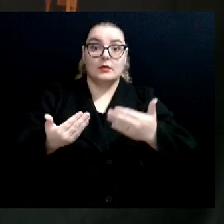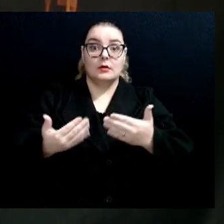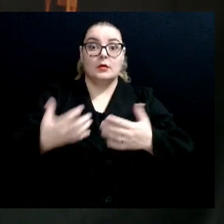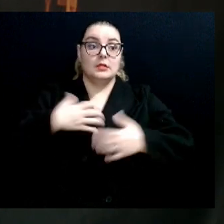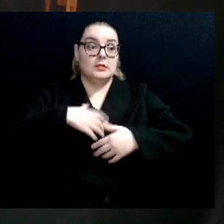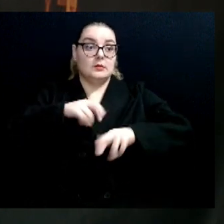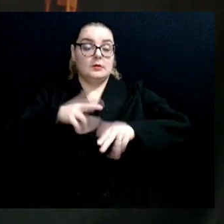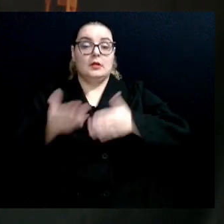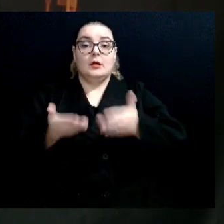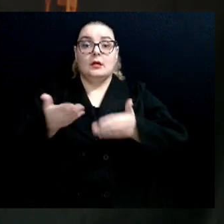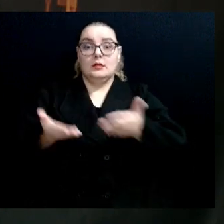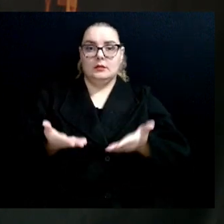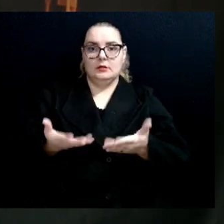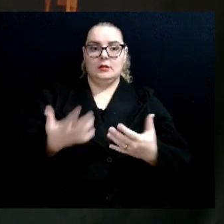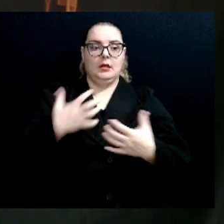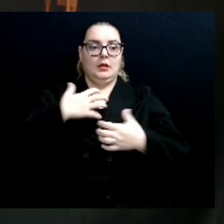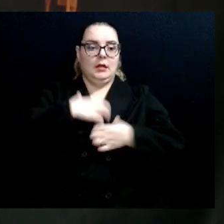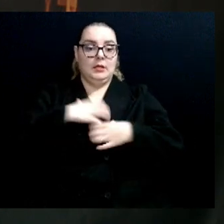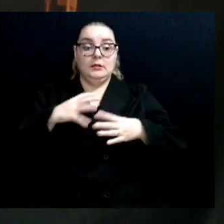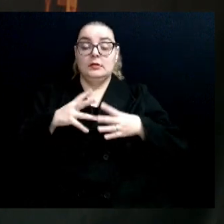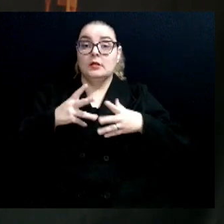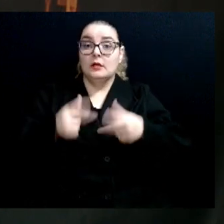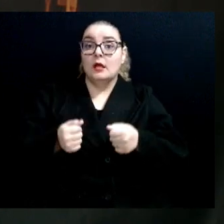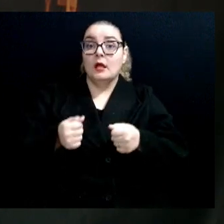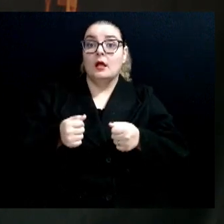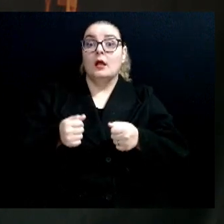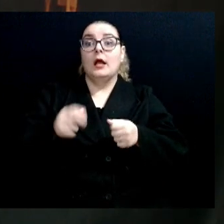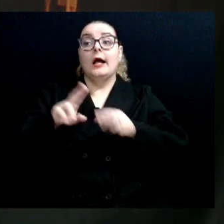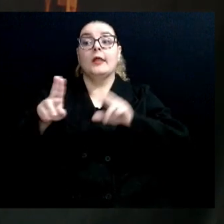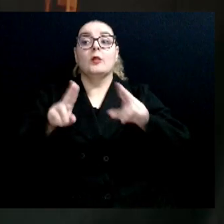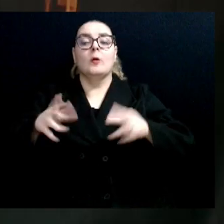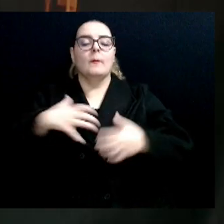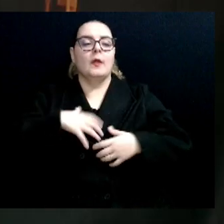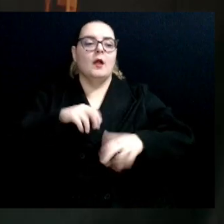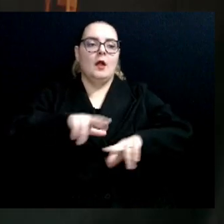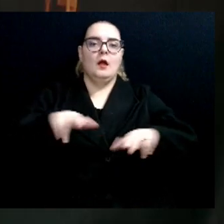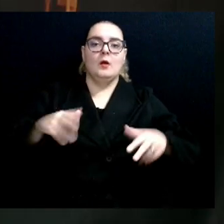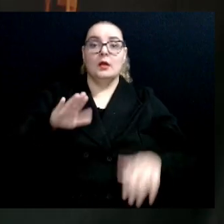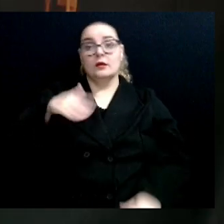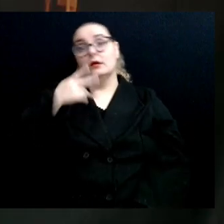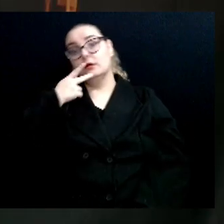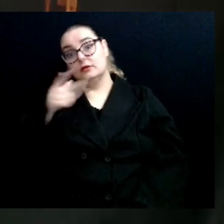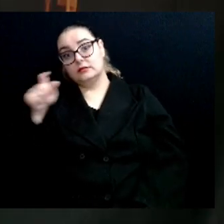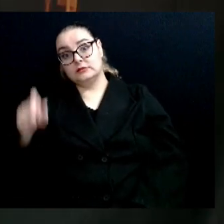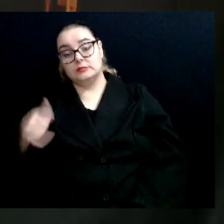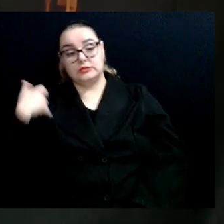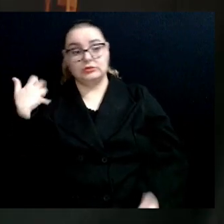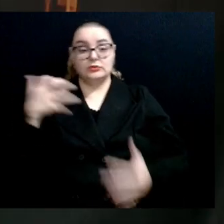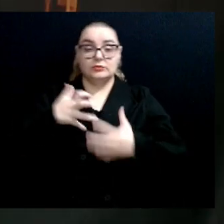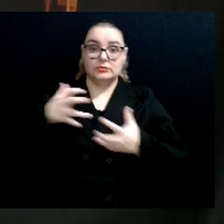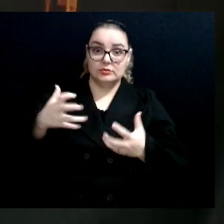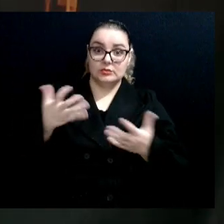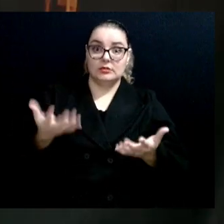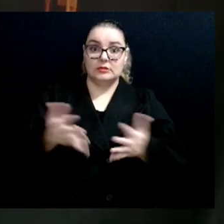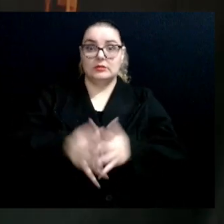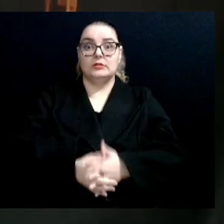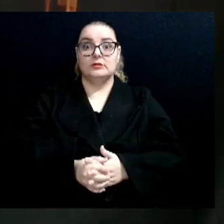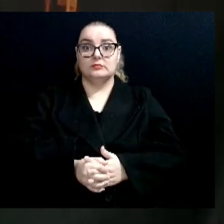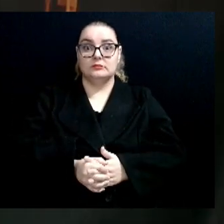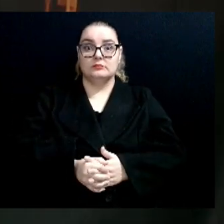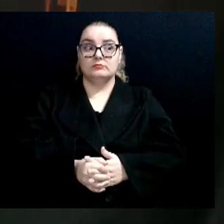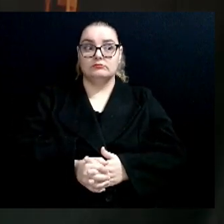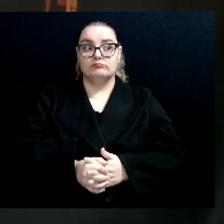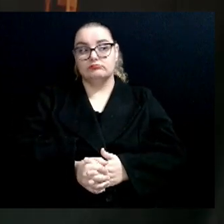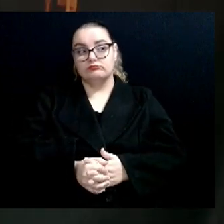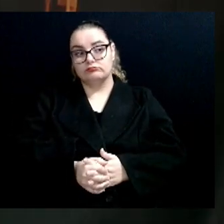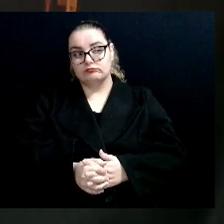a sentir todas elas, a nomear todas elas. E quando a gente fala da pessoa idosa, é algo que é